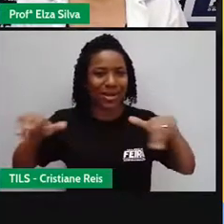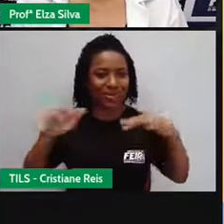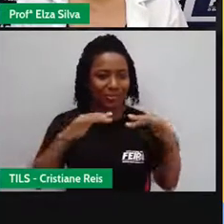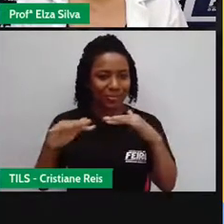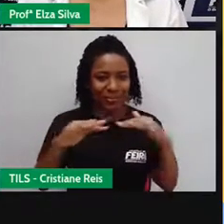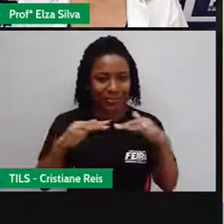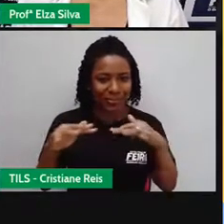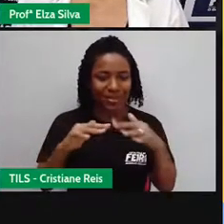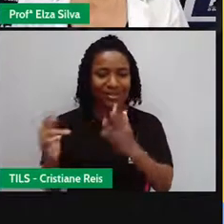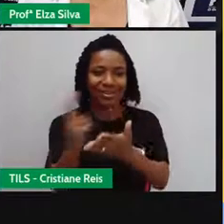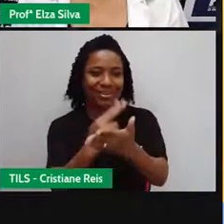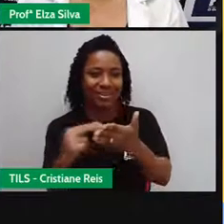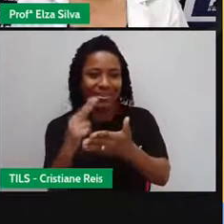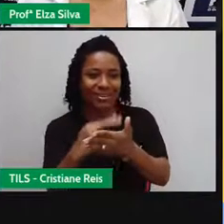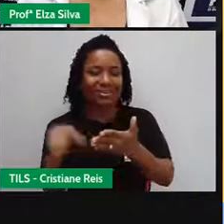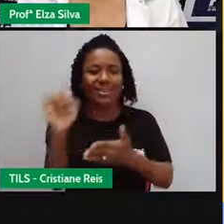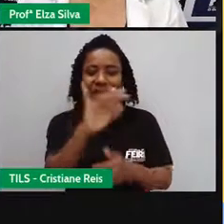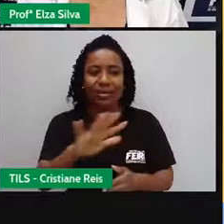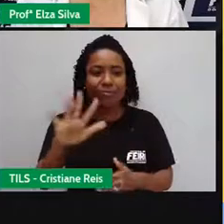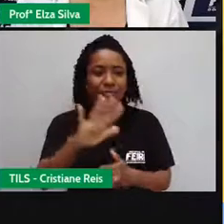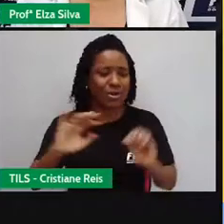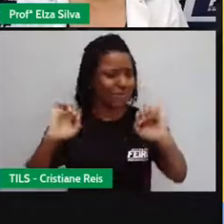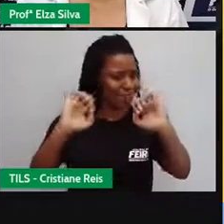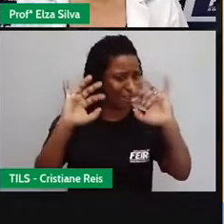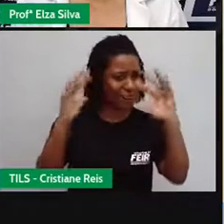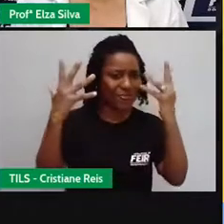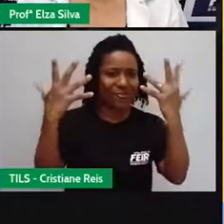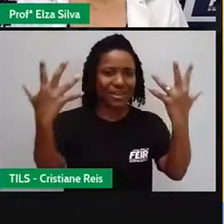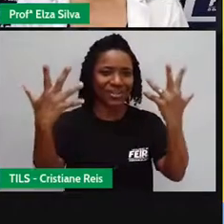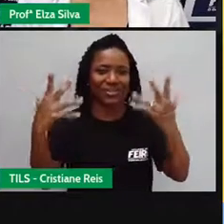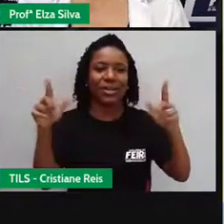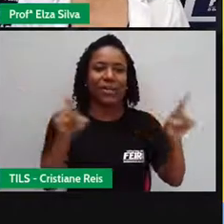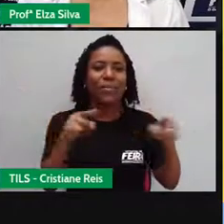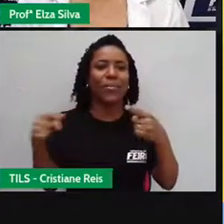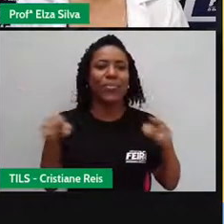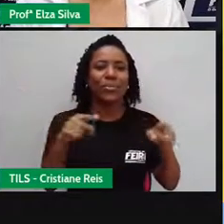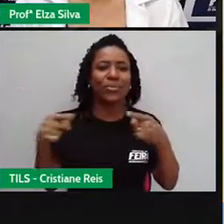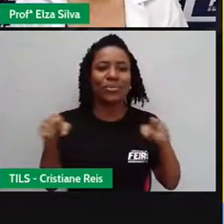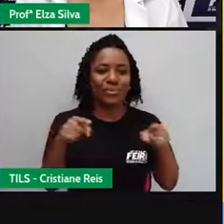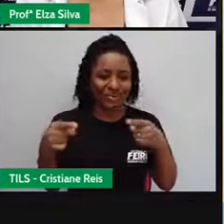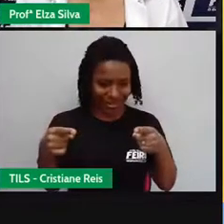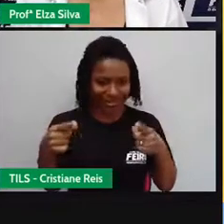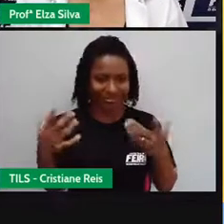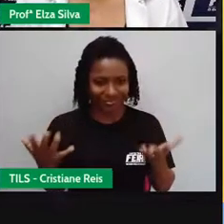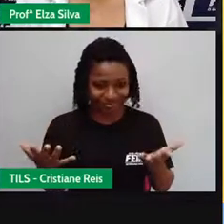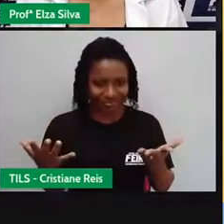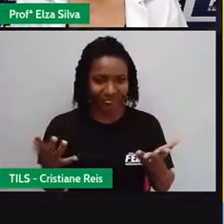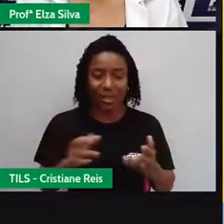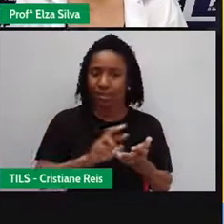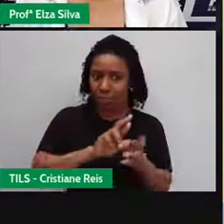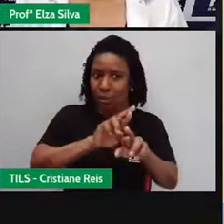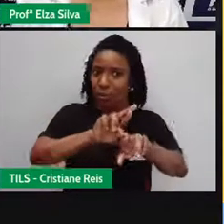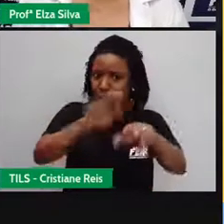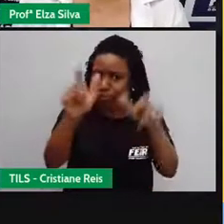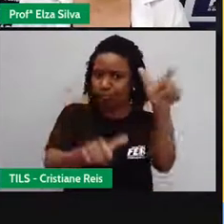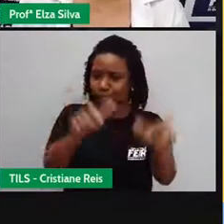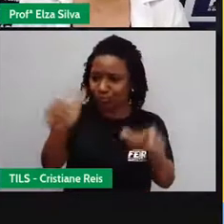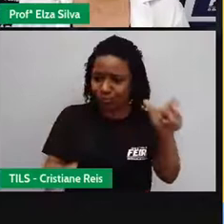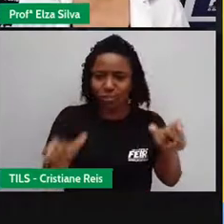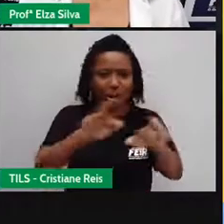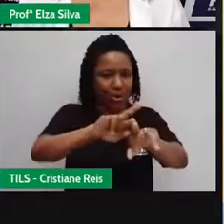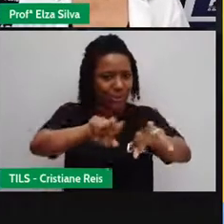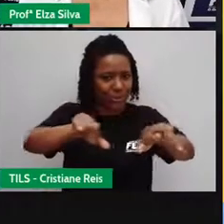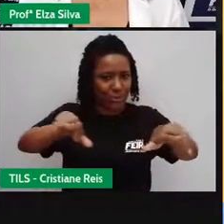de gravuras, festividades, músicas, para valorizarmos a diversidade. Além